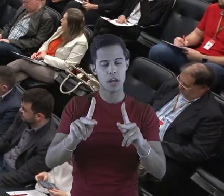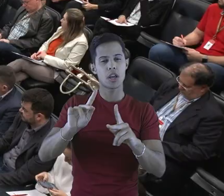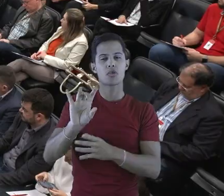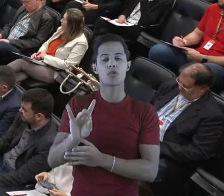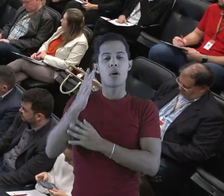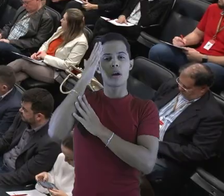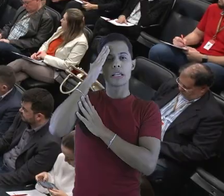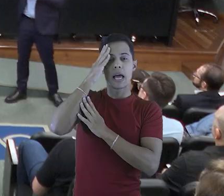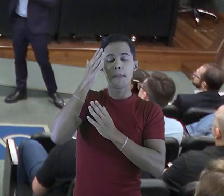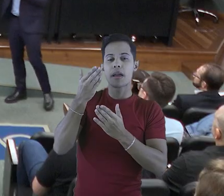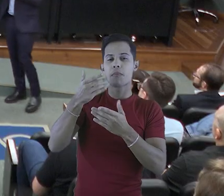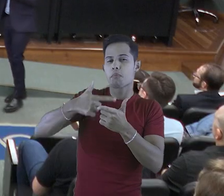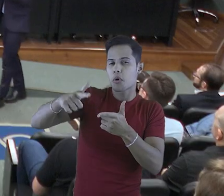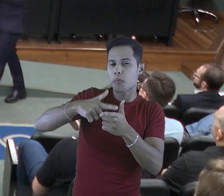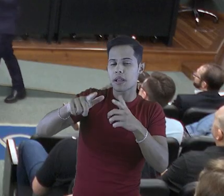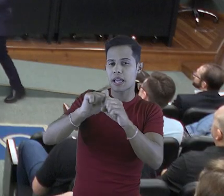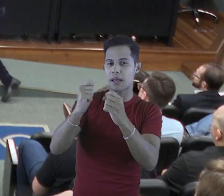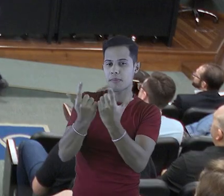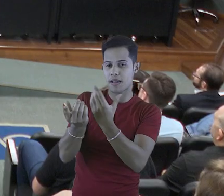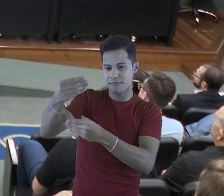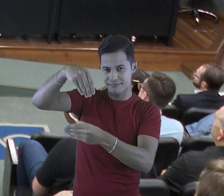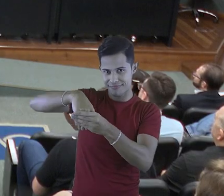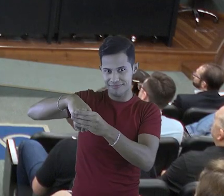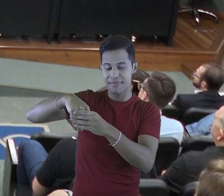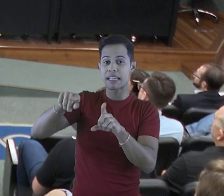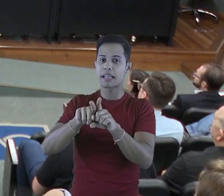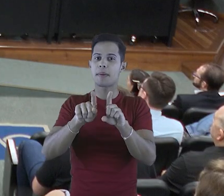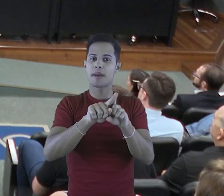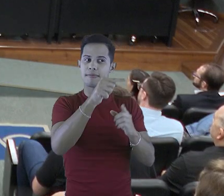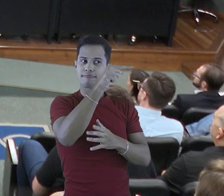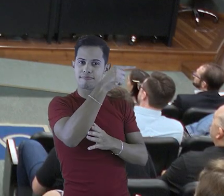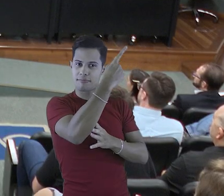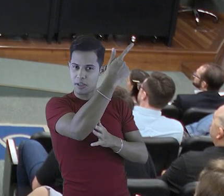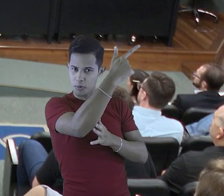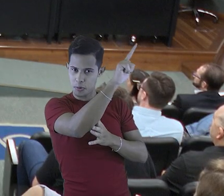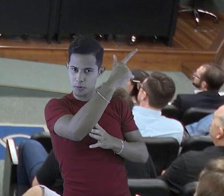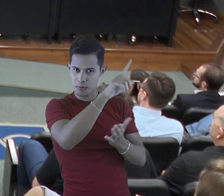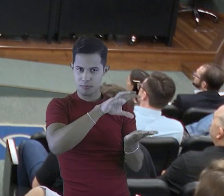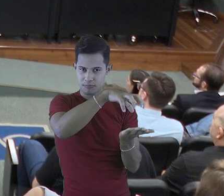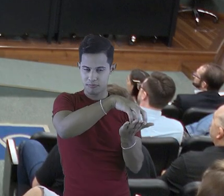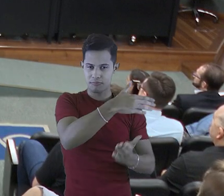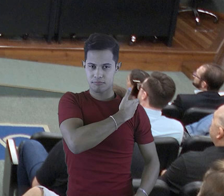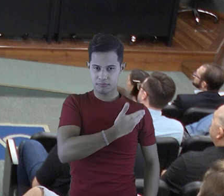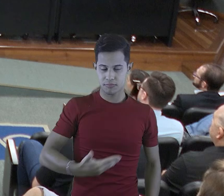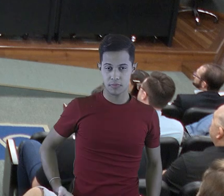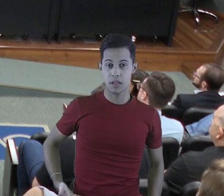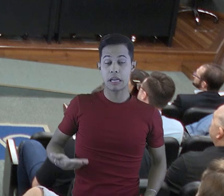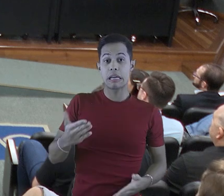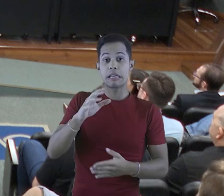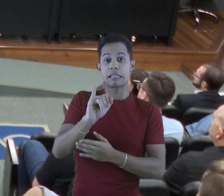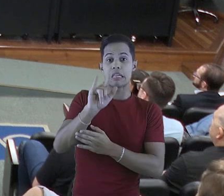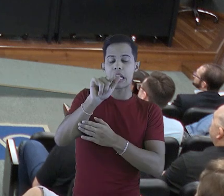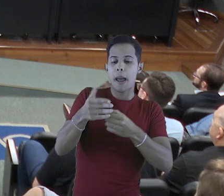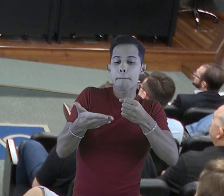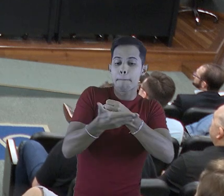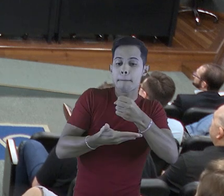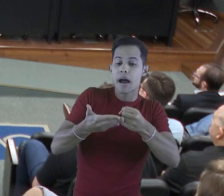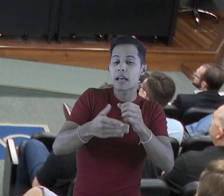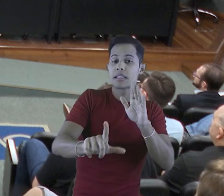gente tem aqui, na Assembleia e em outros órgãos públicos. Se a base legal é do artigo 23, ou se essa base legal é uma base legal derivada